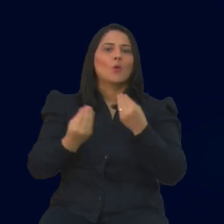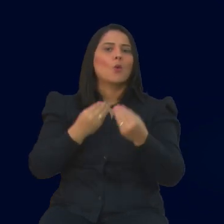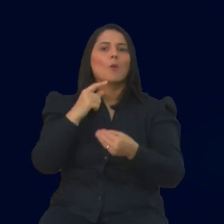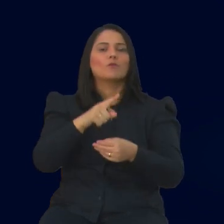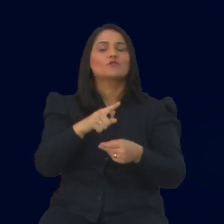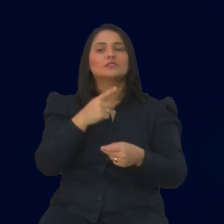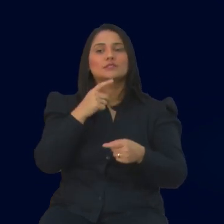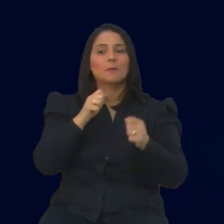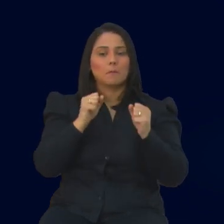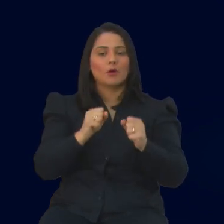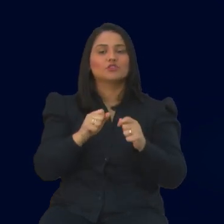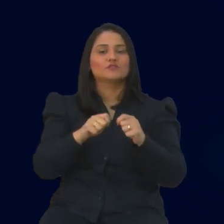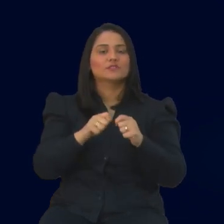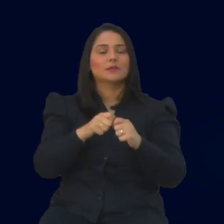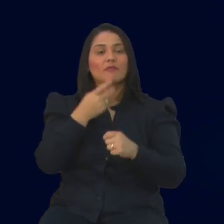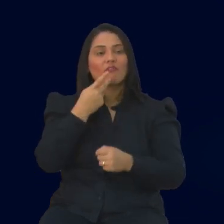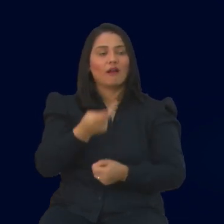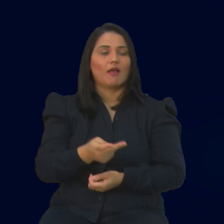bem compreendido?